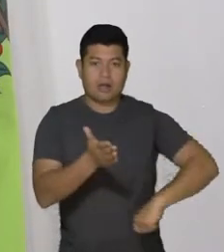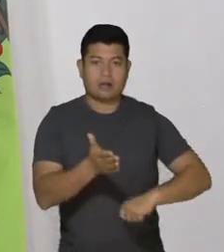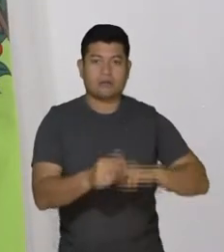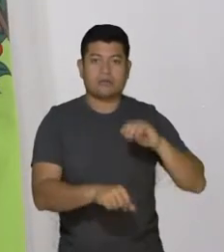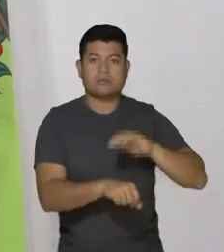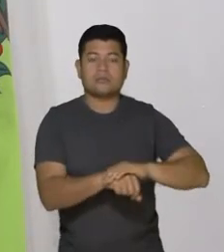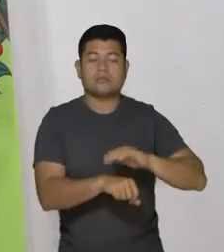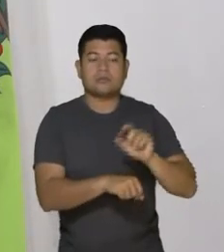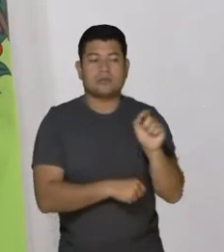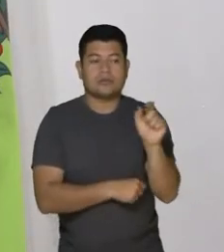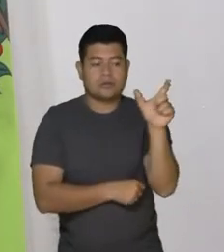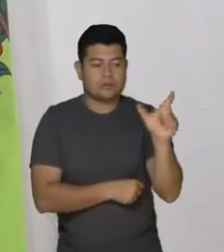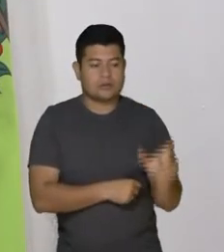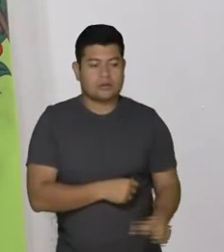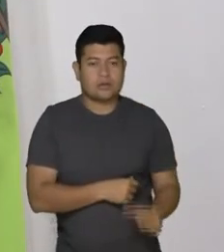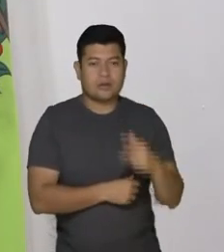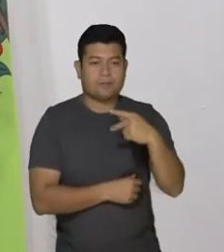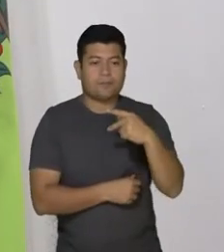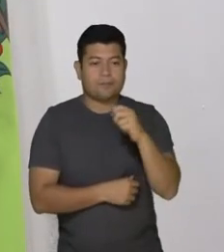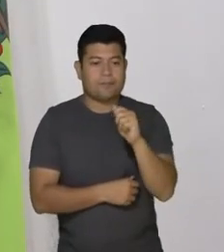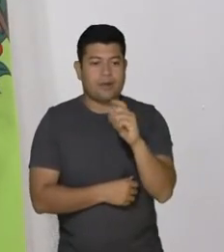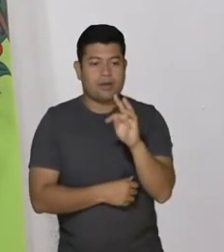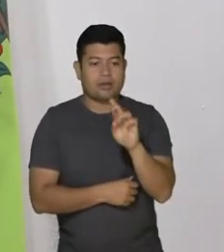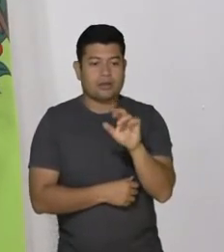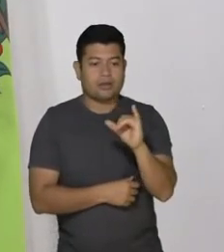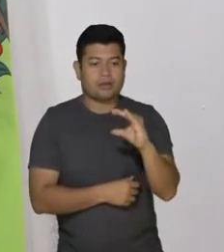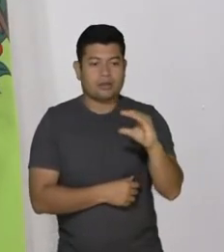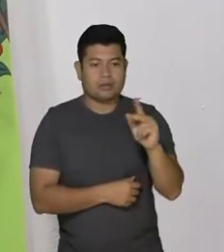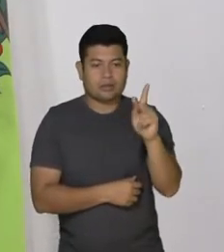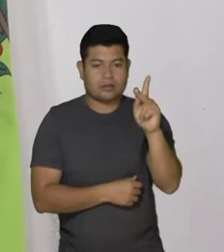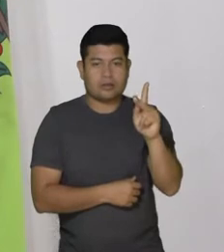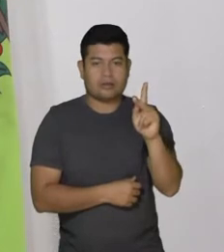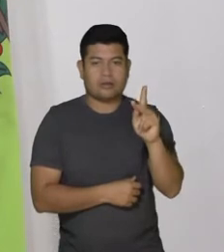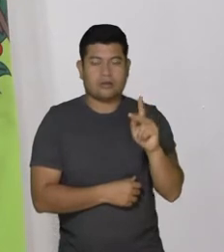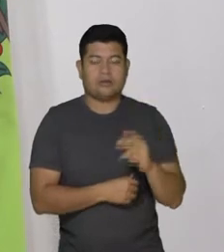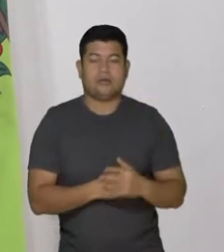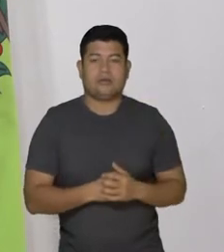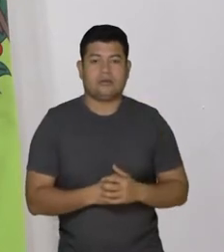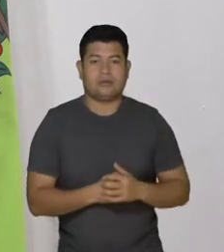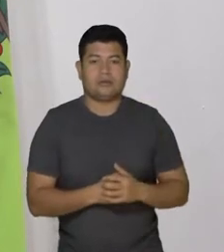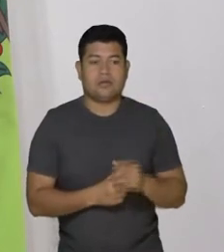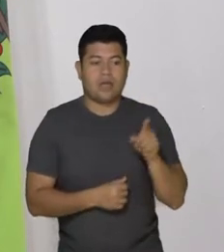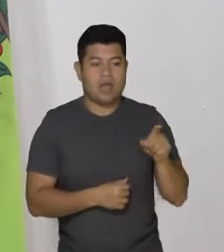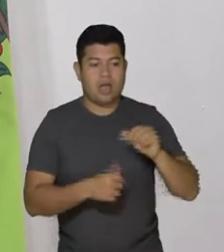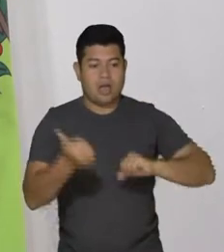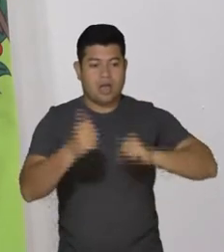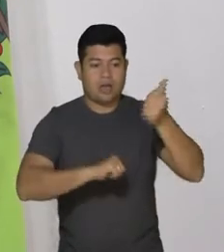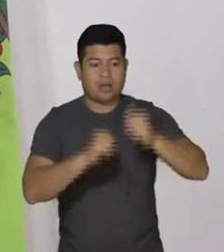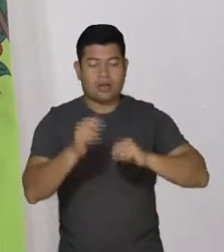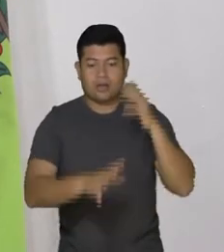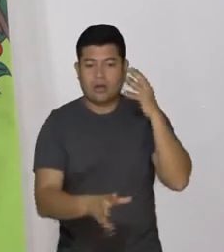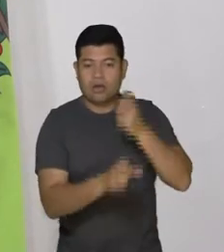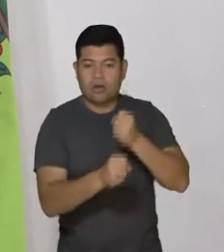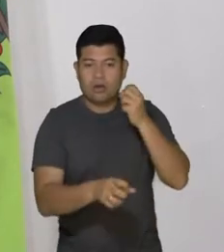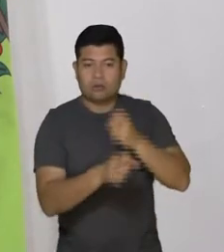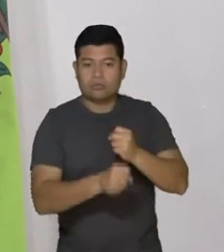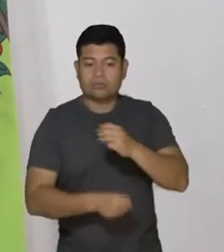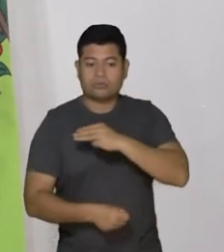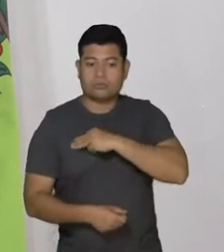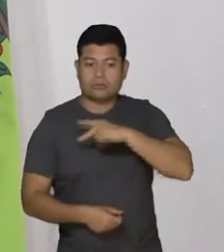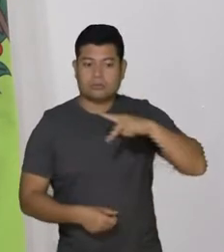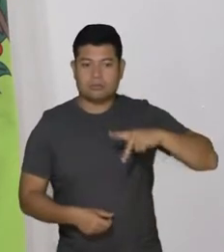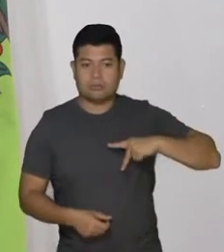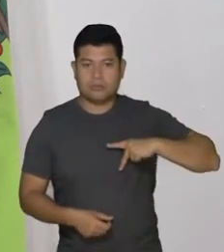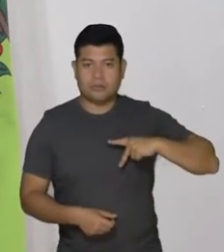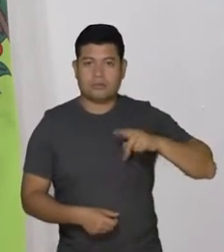pelo por Patrick Teixeira analista de contas públicas do Ministério Público